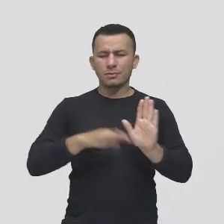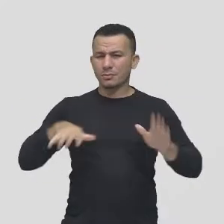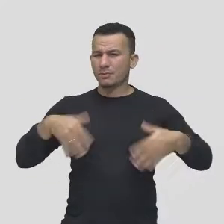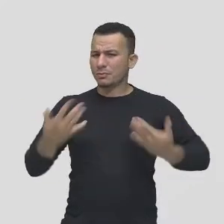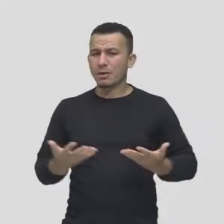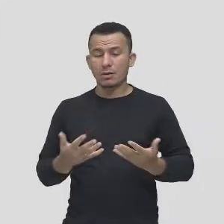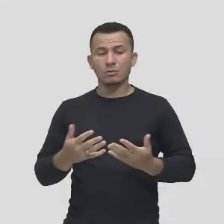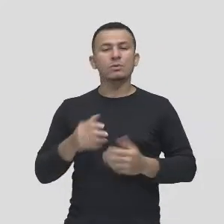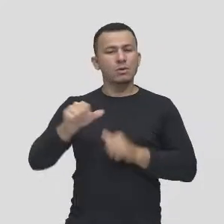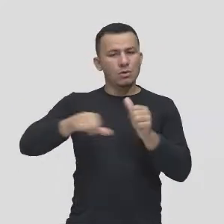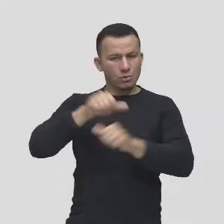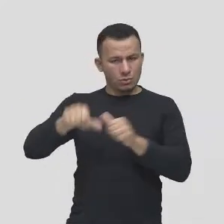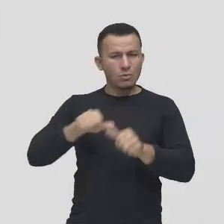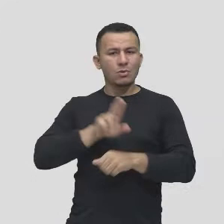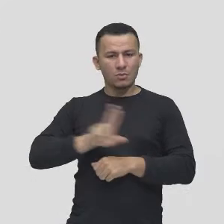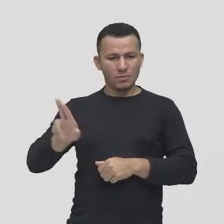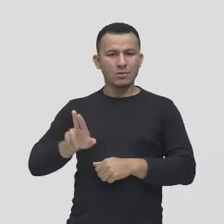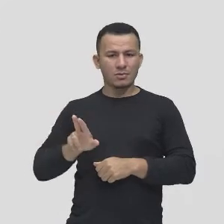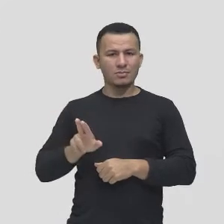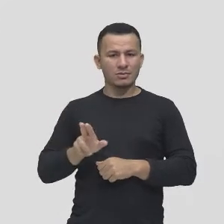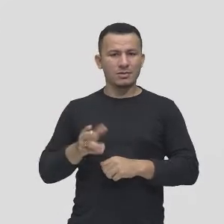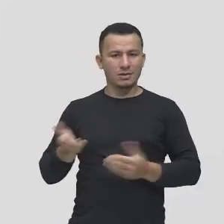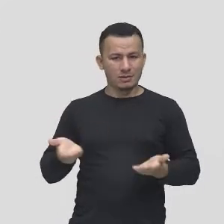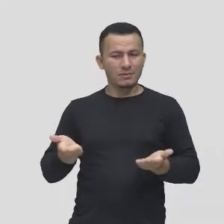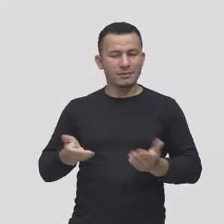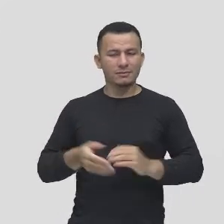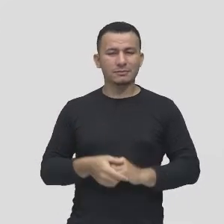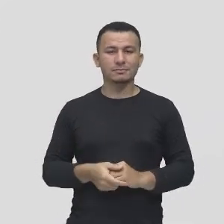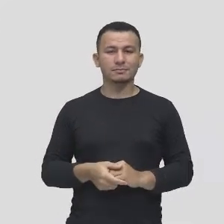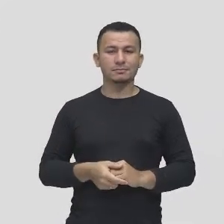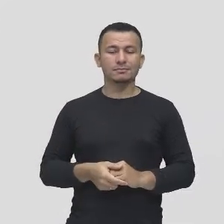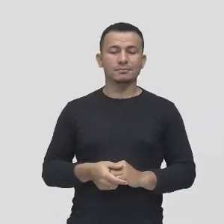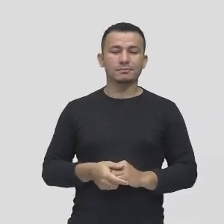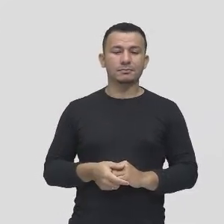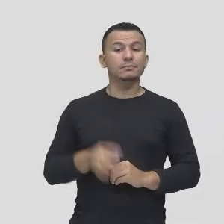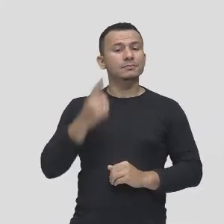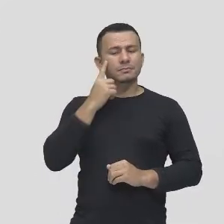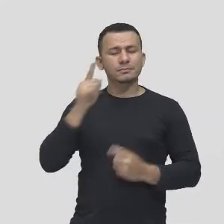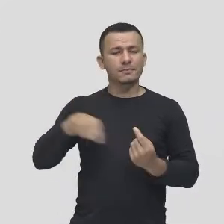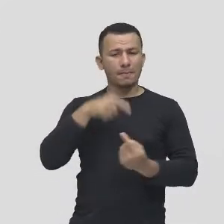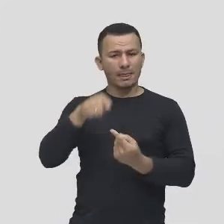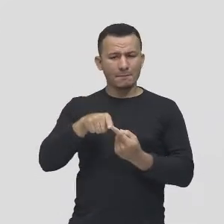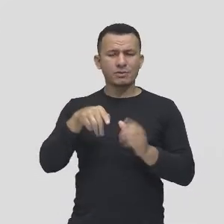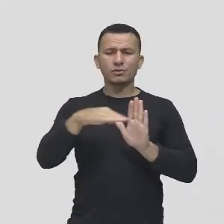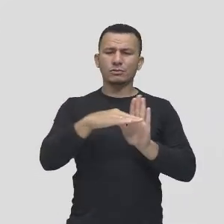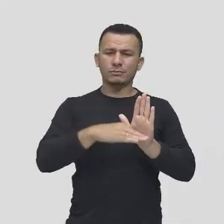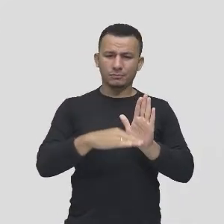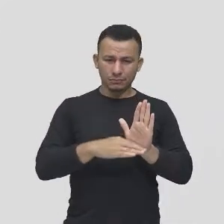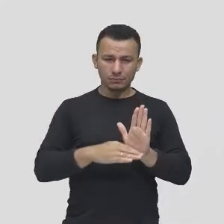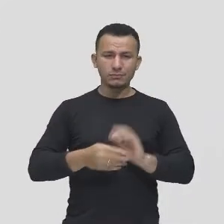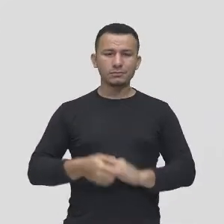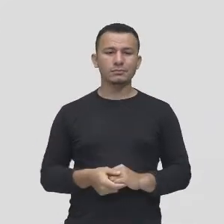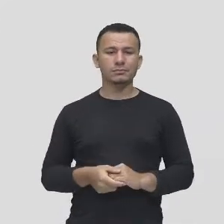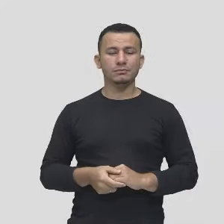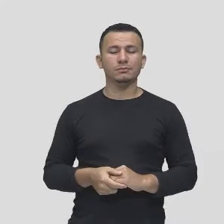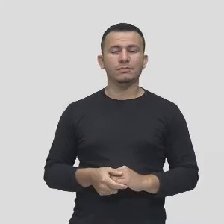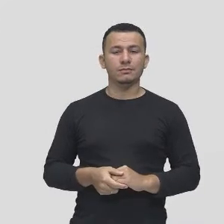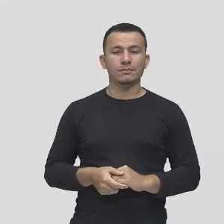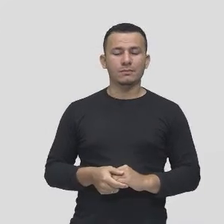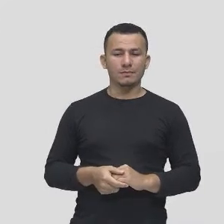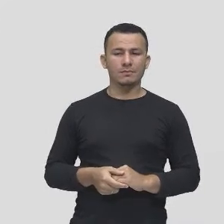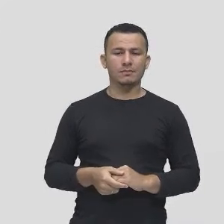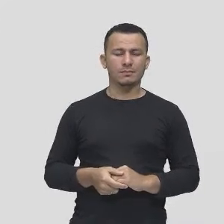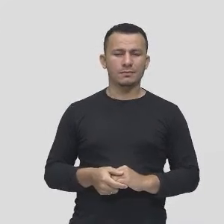que mudou de nome inclusive recentemente, né? Olha aí os objetivos de um bloco econômico como o NAFTA.